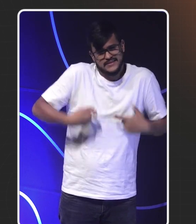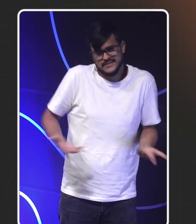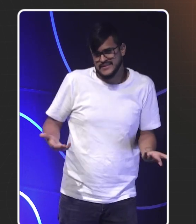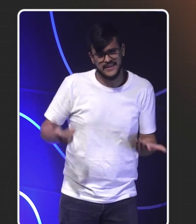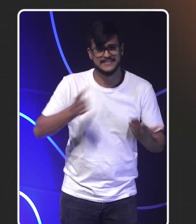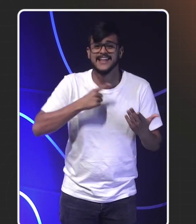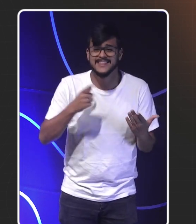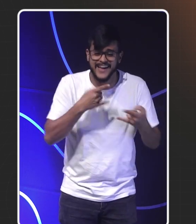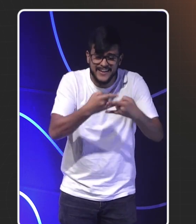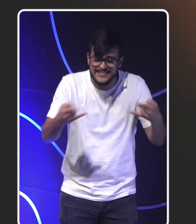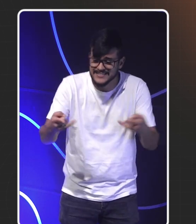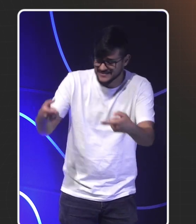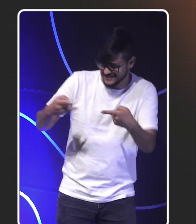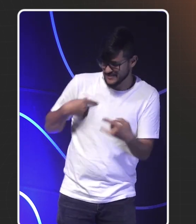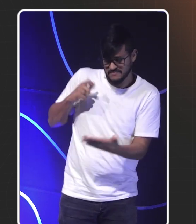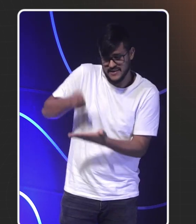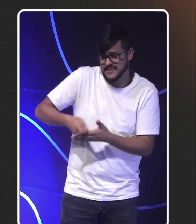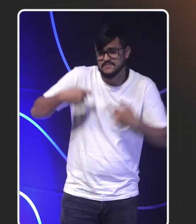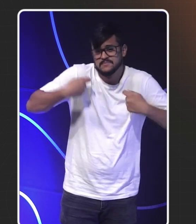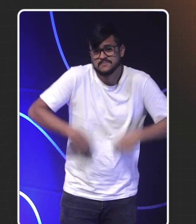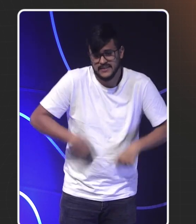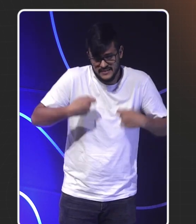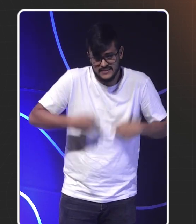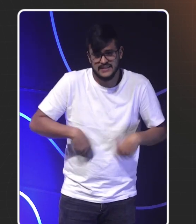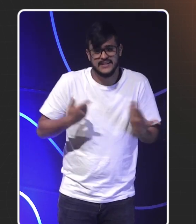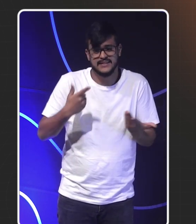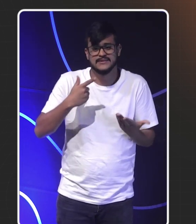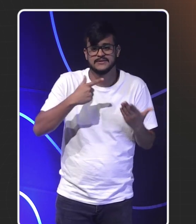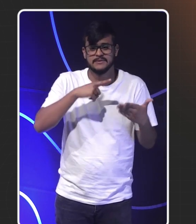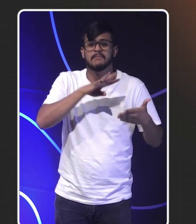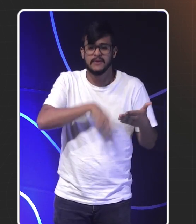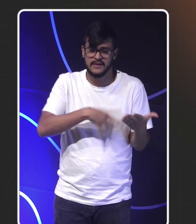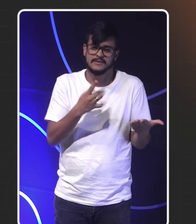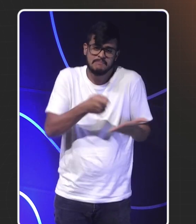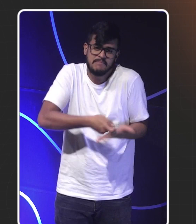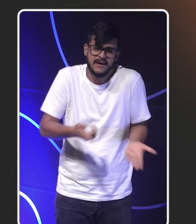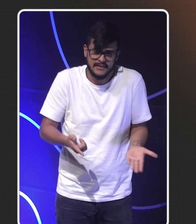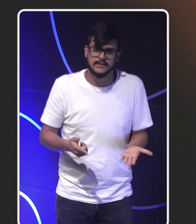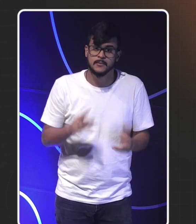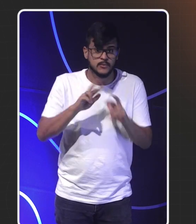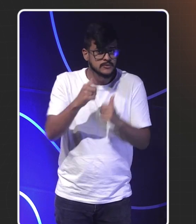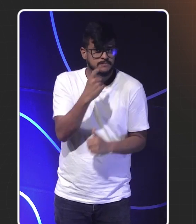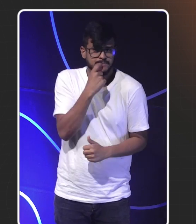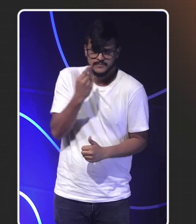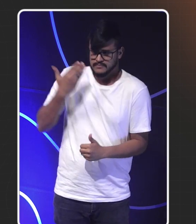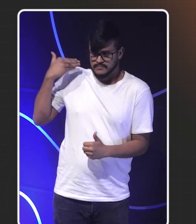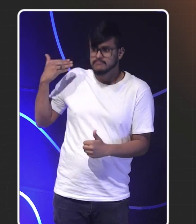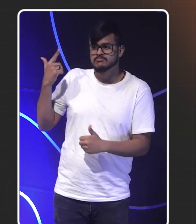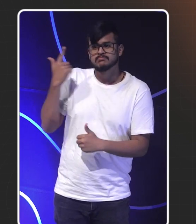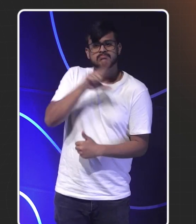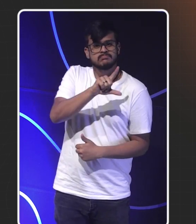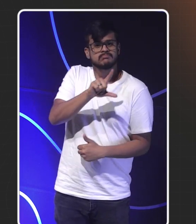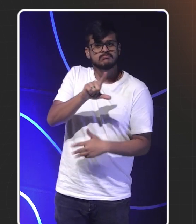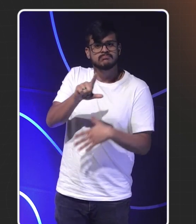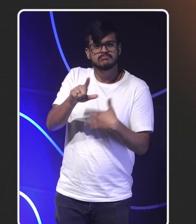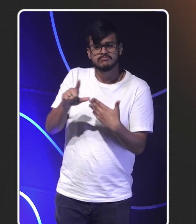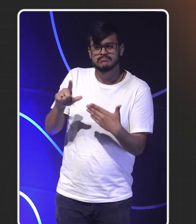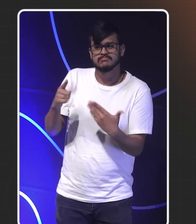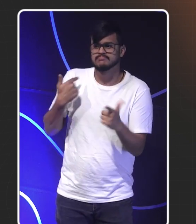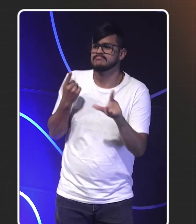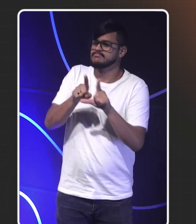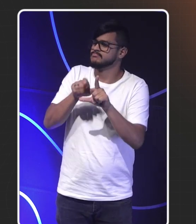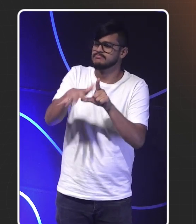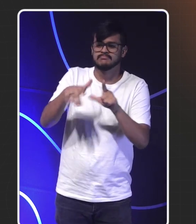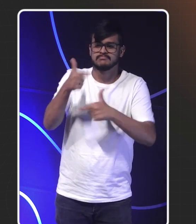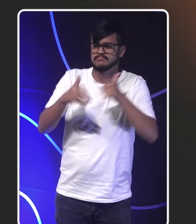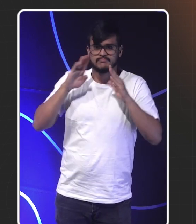pagar os boletos que vêm, e eu comecei a viver disso muito recentemente. Até